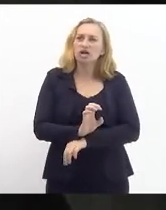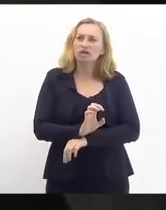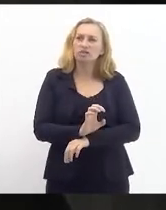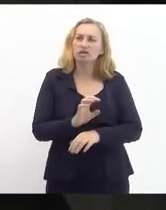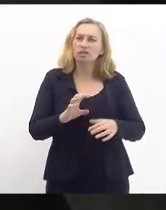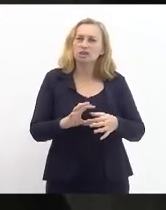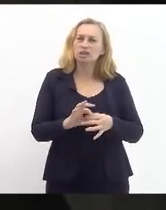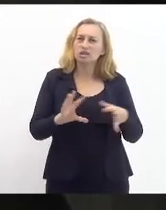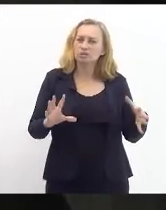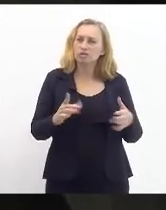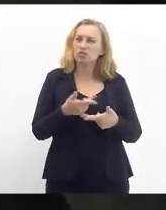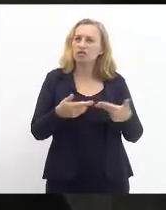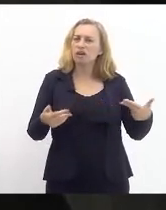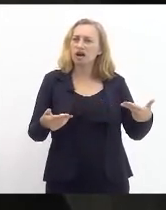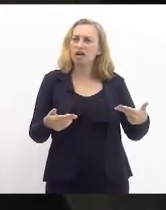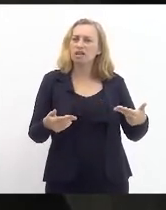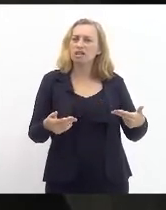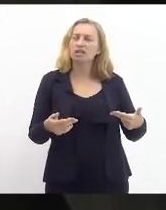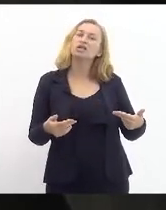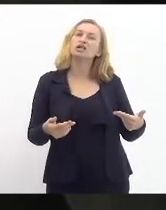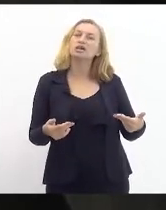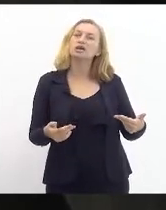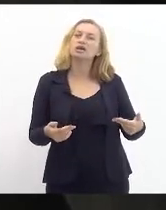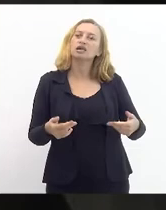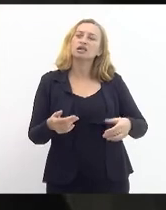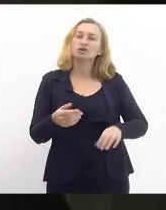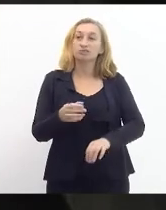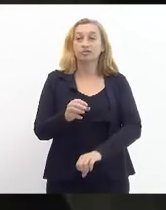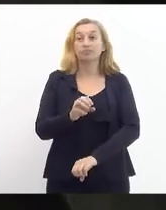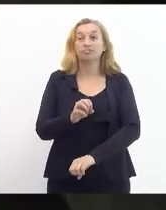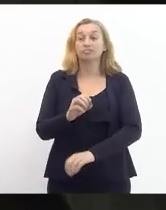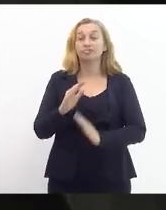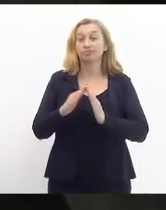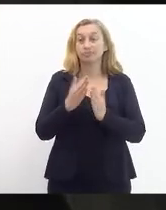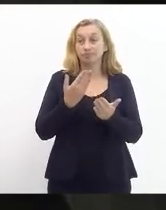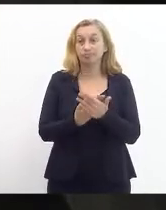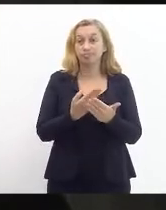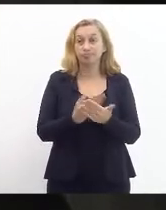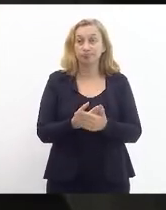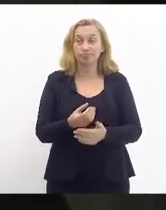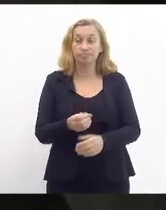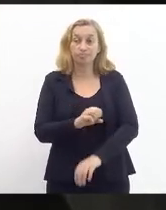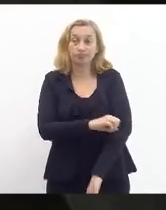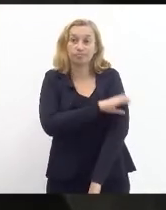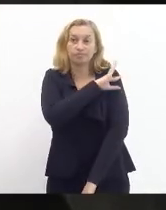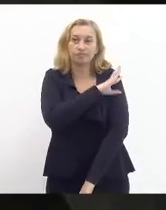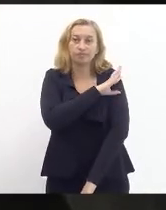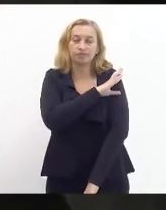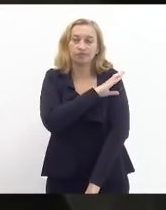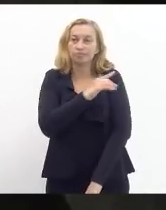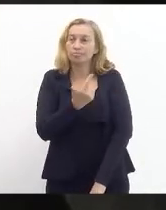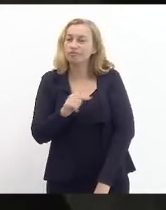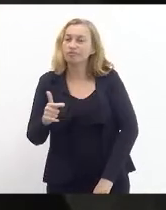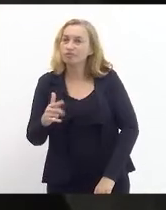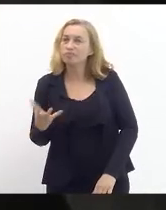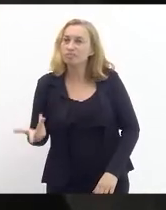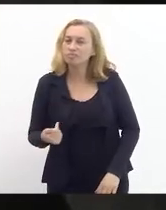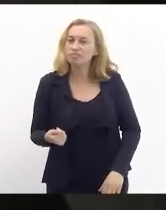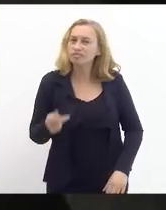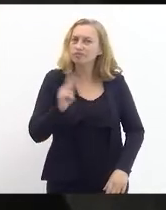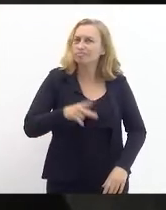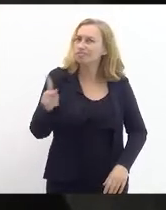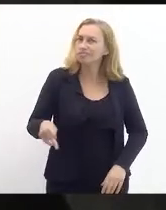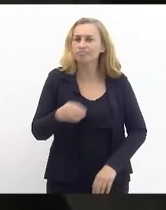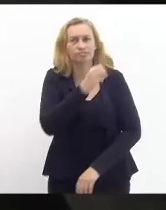para cuidar apenas do ensino médio e não cuidar do ensino mente e não garante professores nós toma de Ensino Médio ruim seu em São